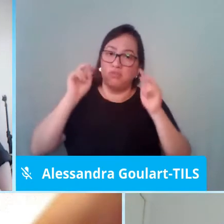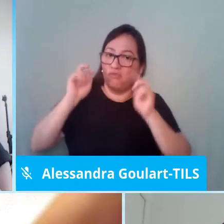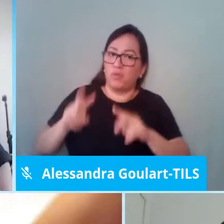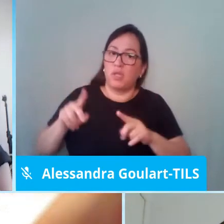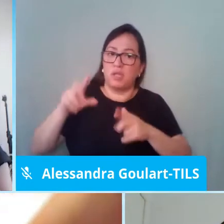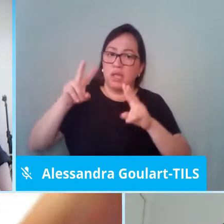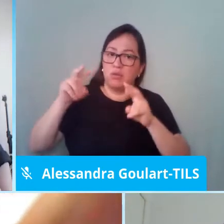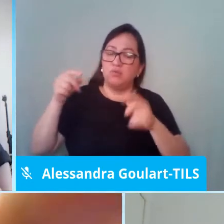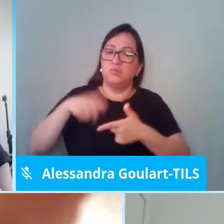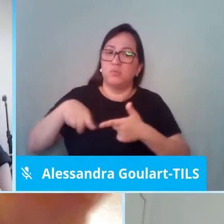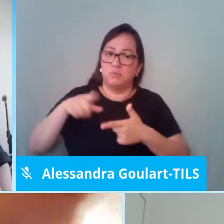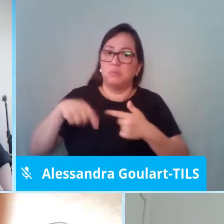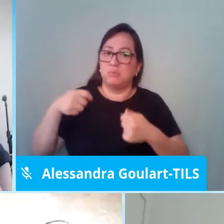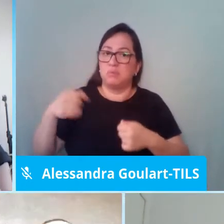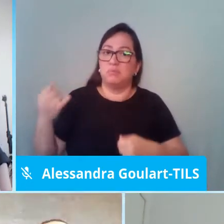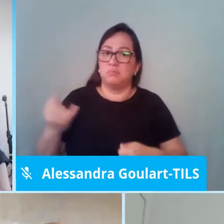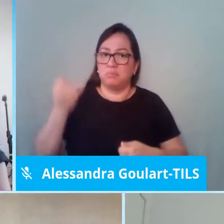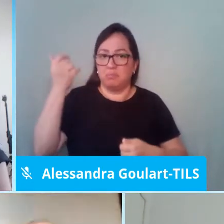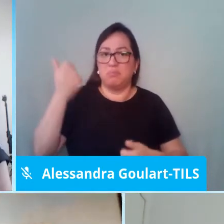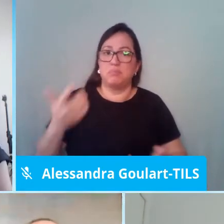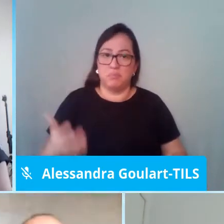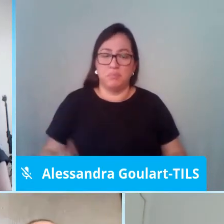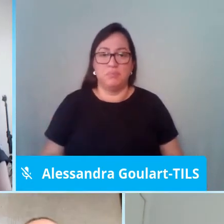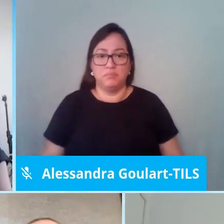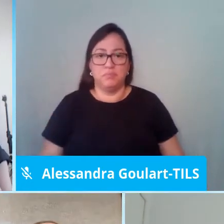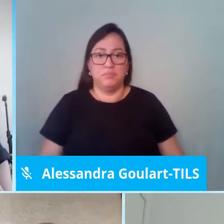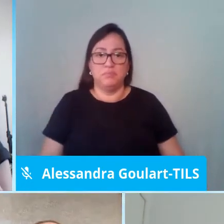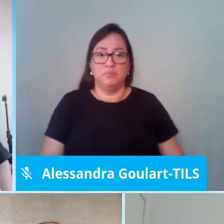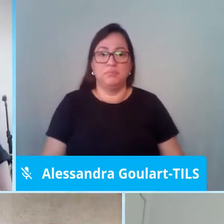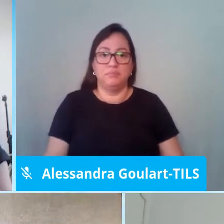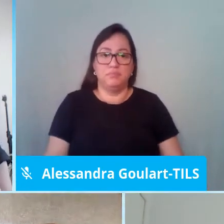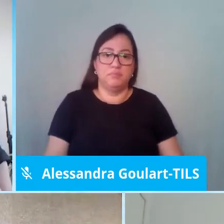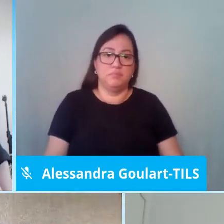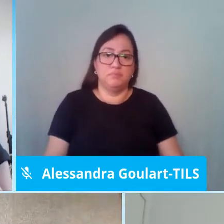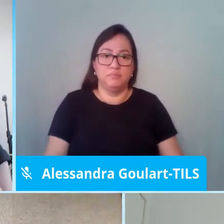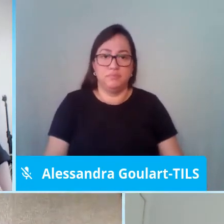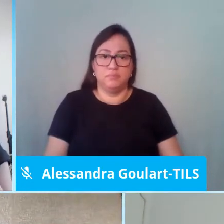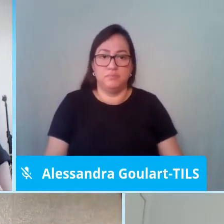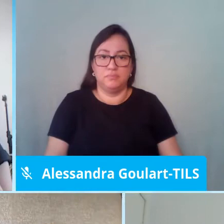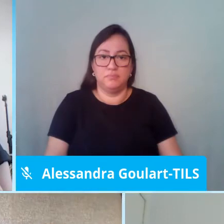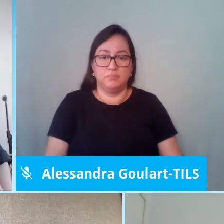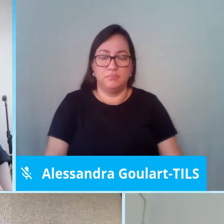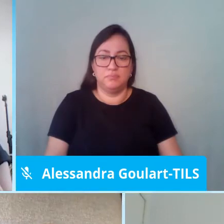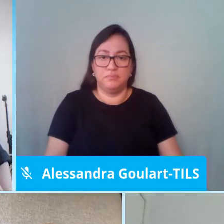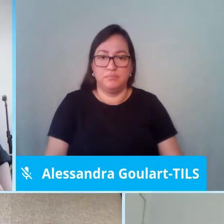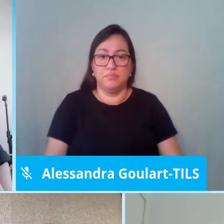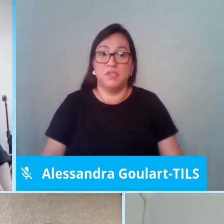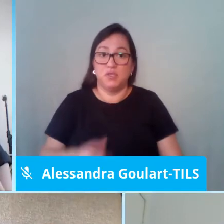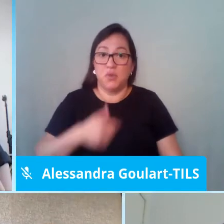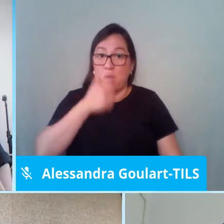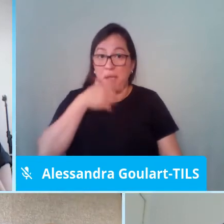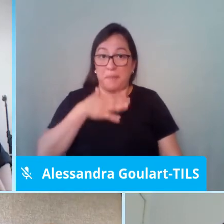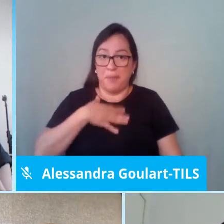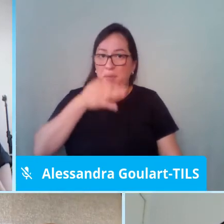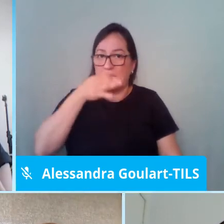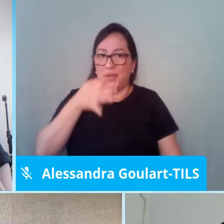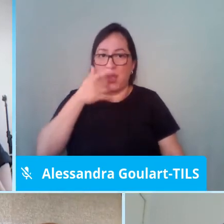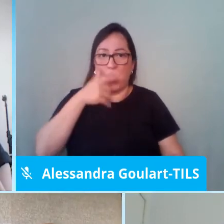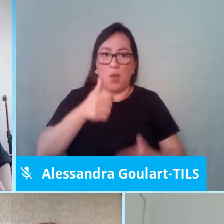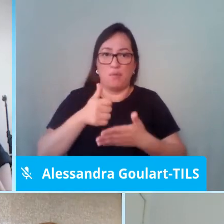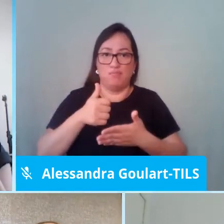tem melhor do que vocês que estão lá próximos. Acho que seria essa, assim, a minha contribuição com essa discussão.